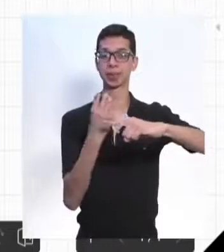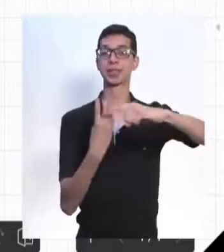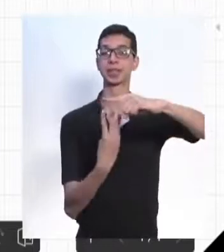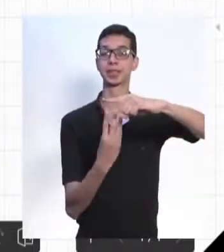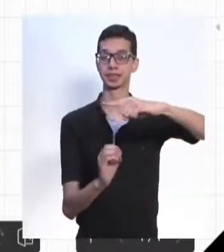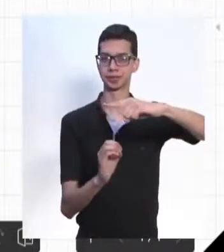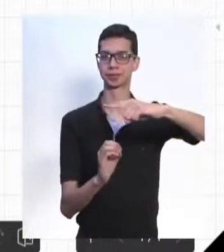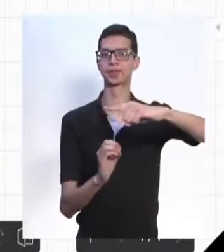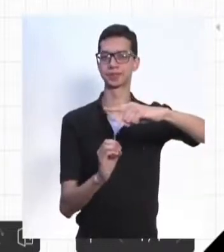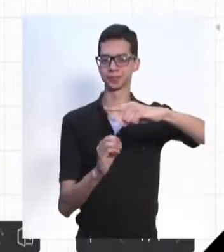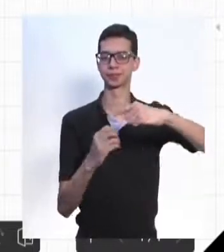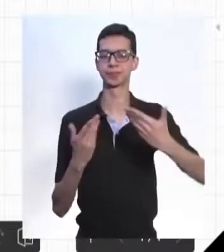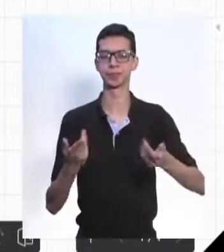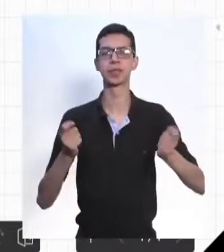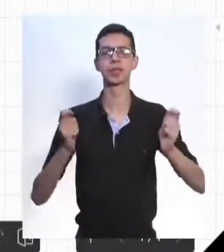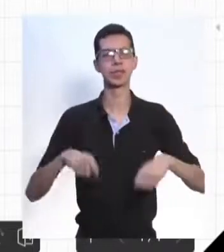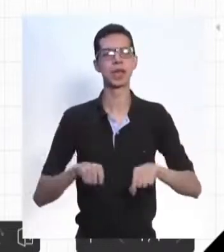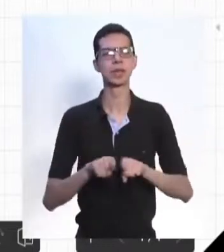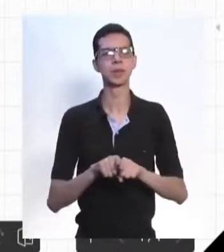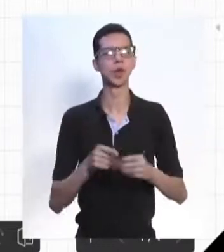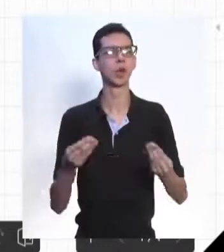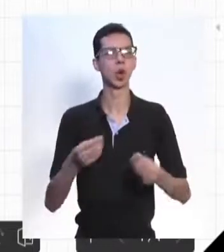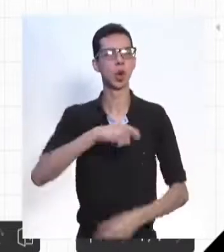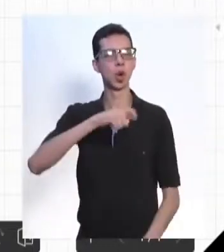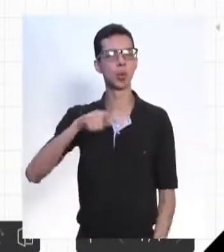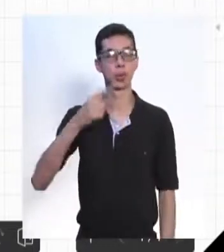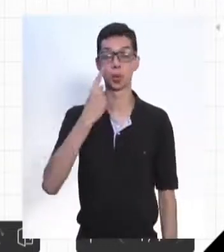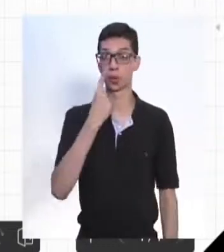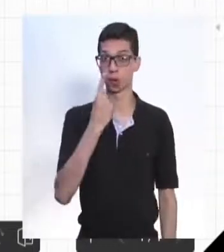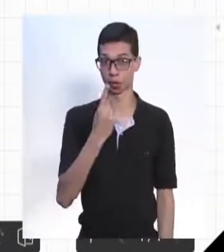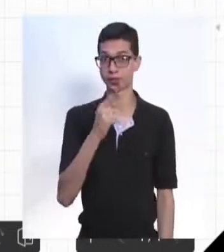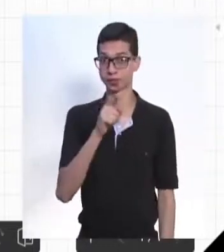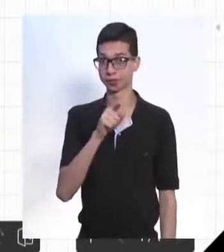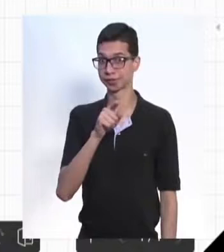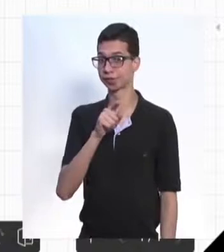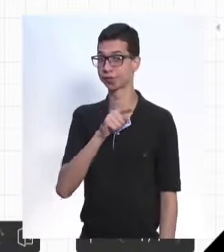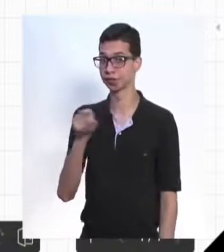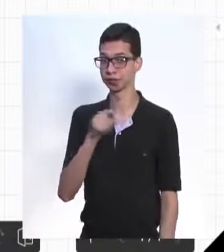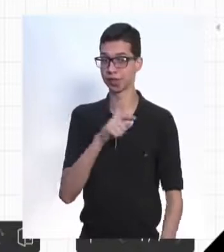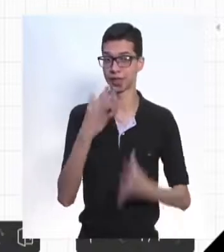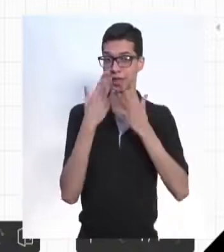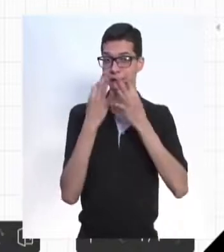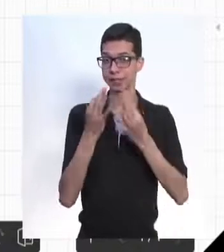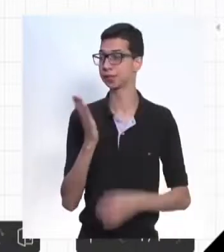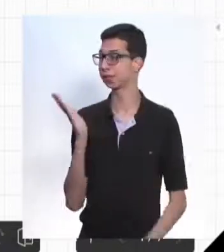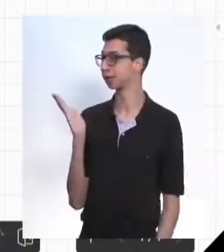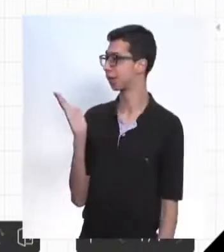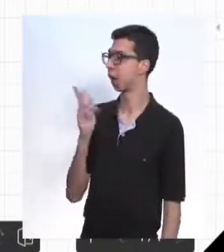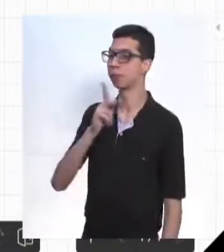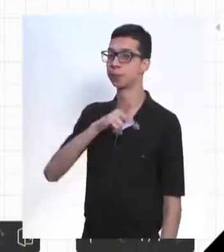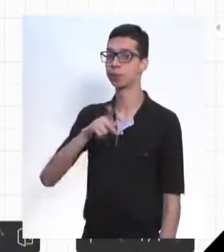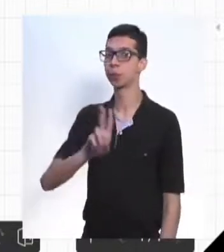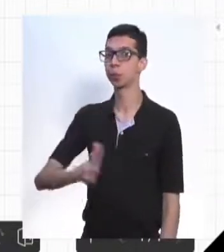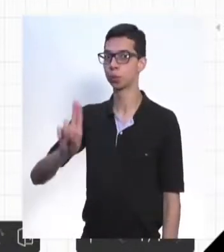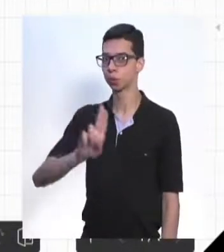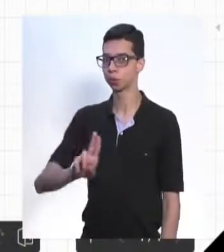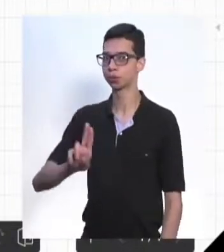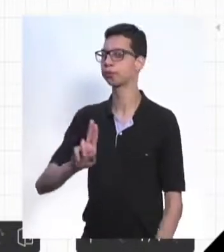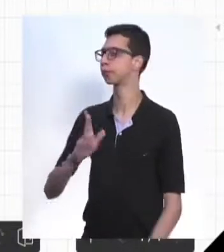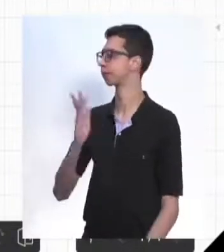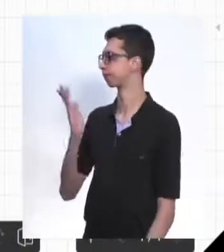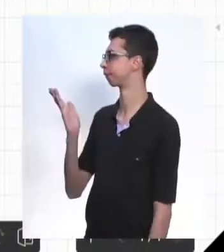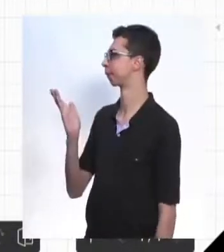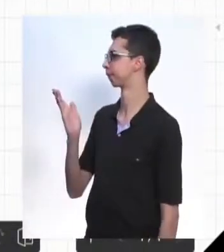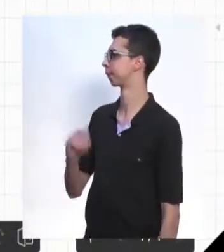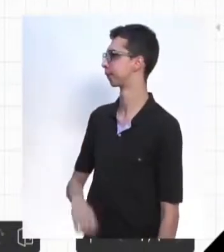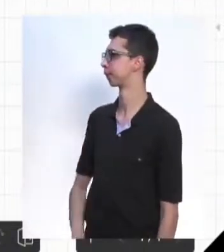daqui, eu posso também escrever assim, ó. Muitos professores utilizam isso, eu também utilizo em alguns casos. Está multiplicando, né,